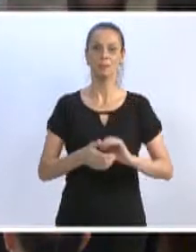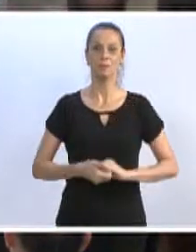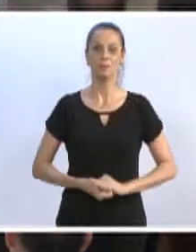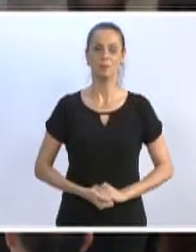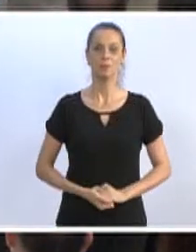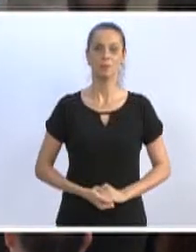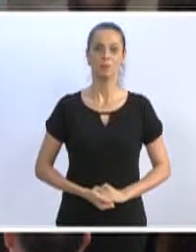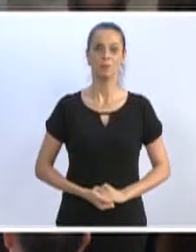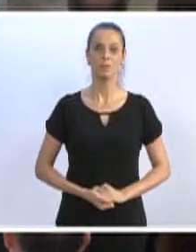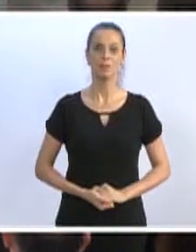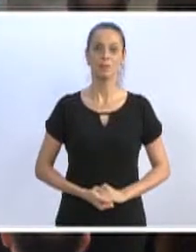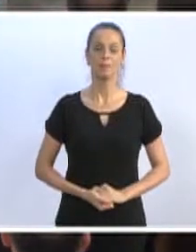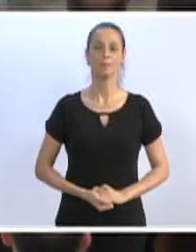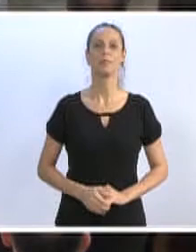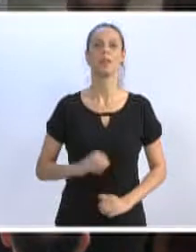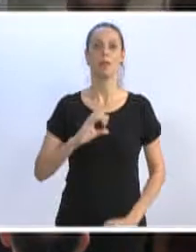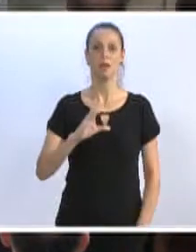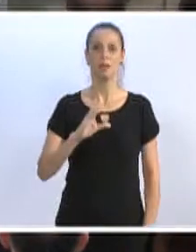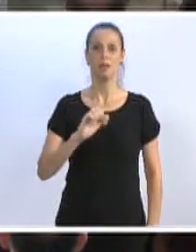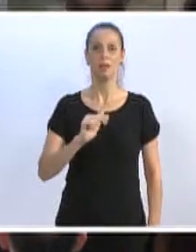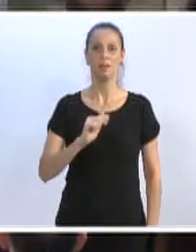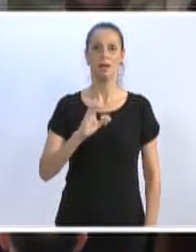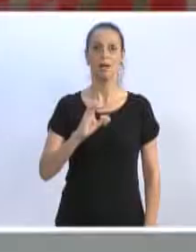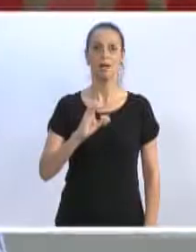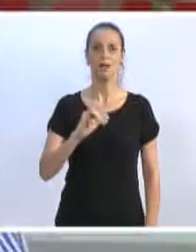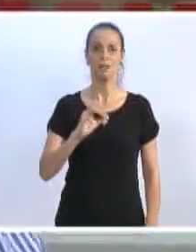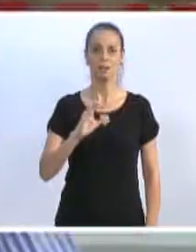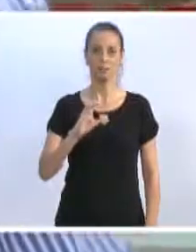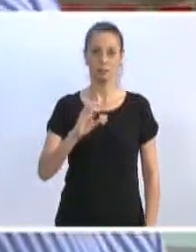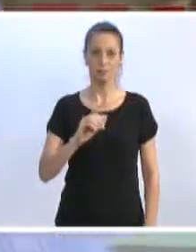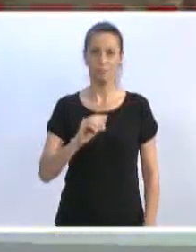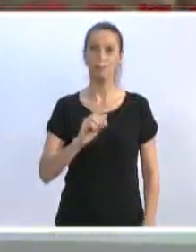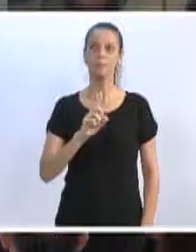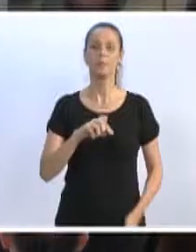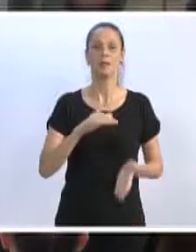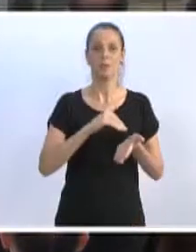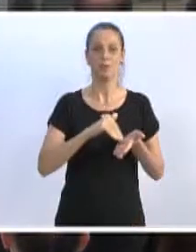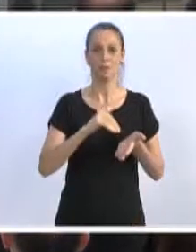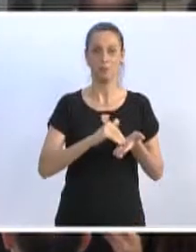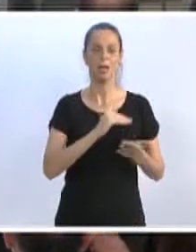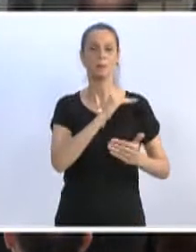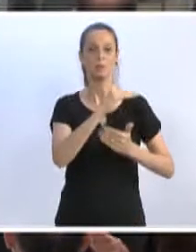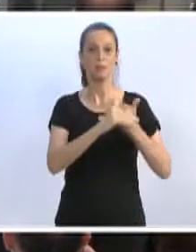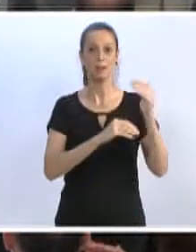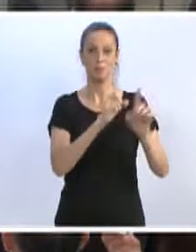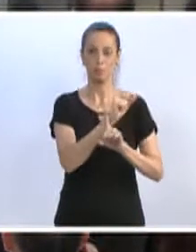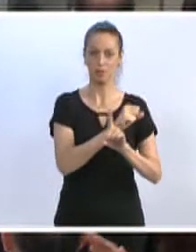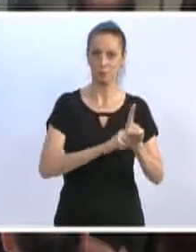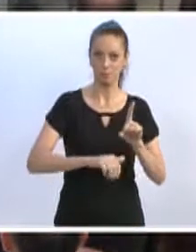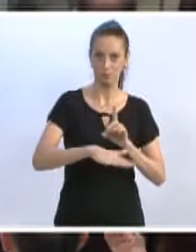Oscar Grotman, o Cazico, que é secretário municipal de Desenvolvimento Social.